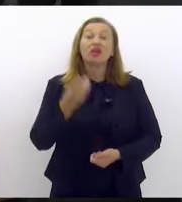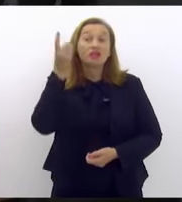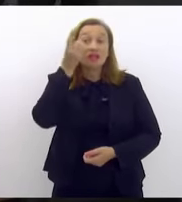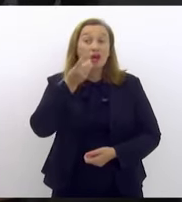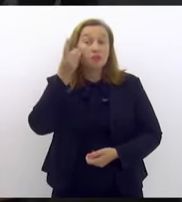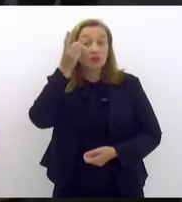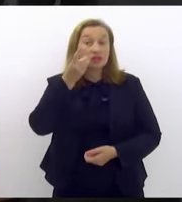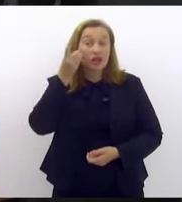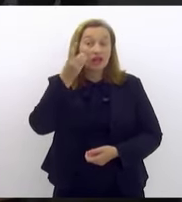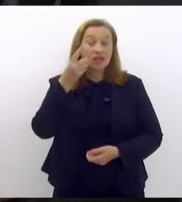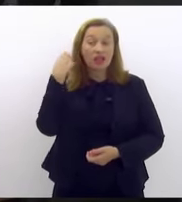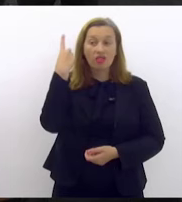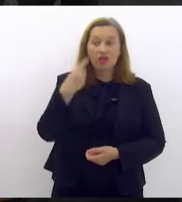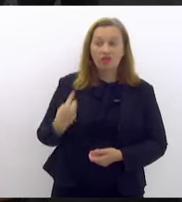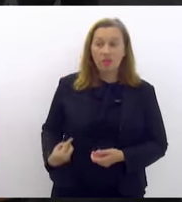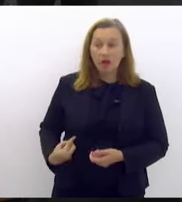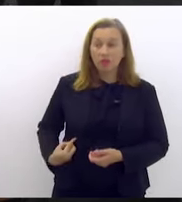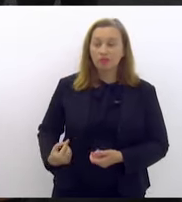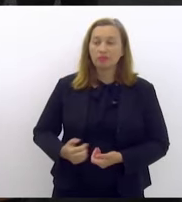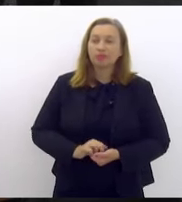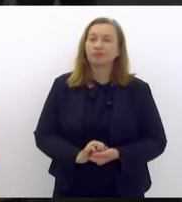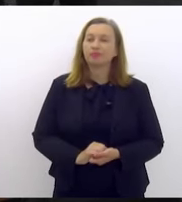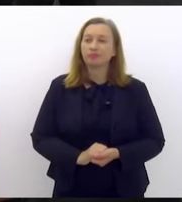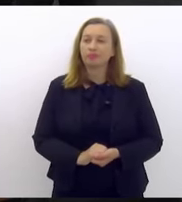Deputada Dani Balbi.